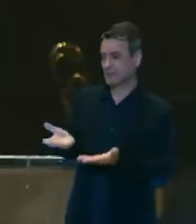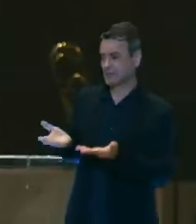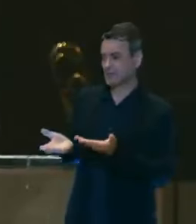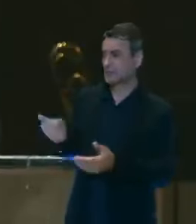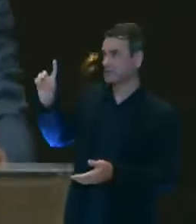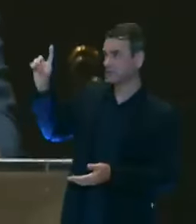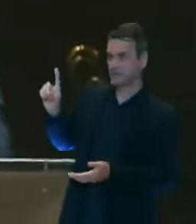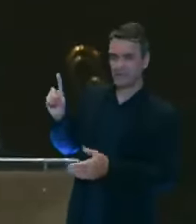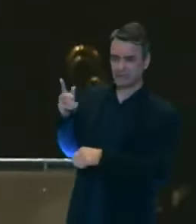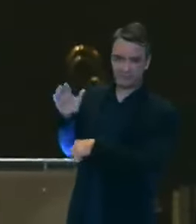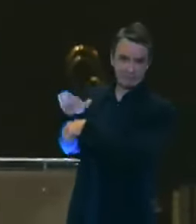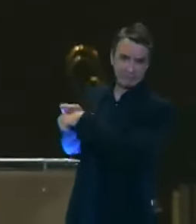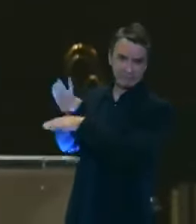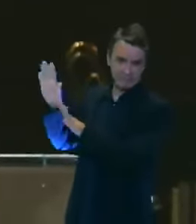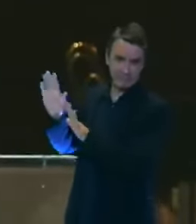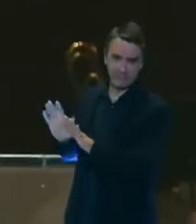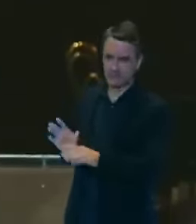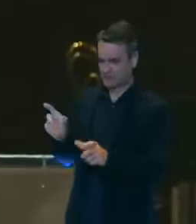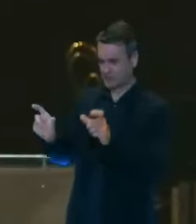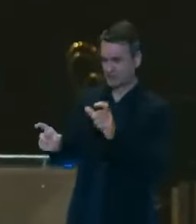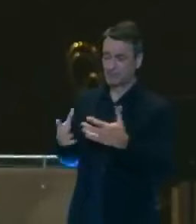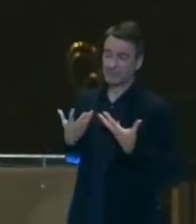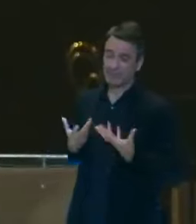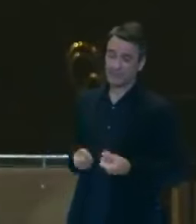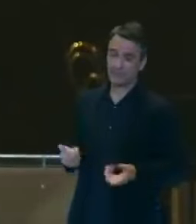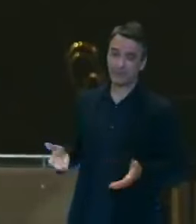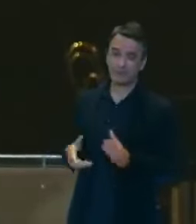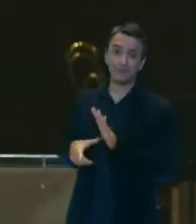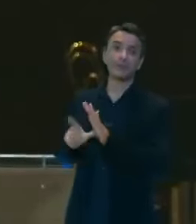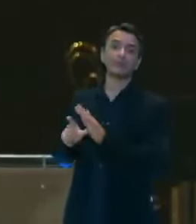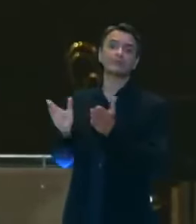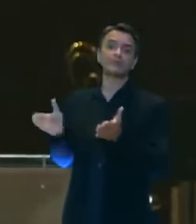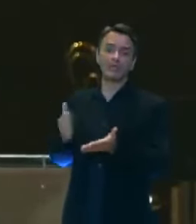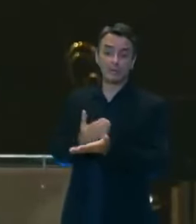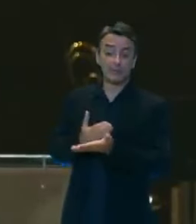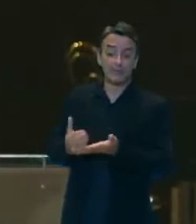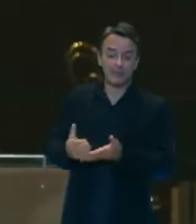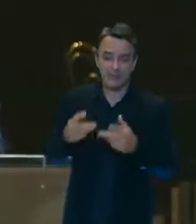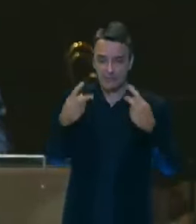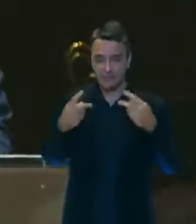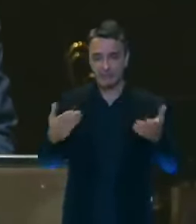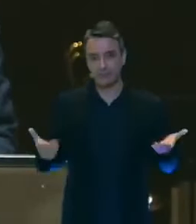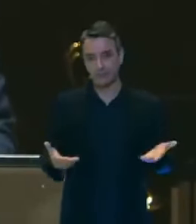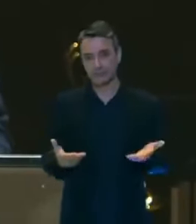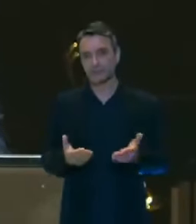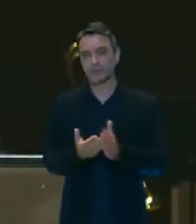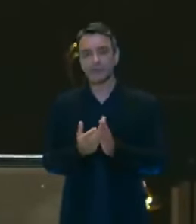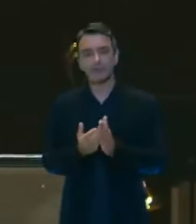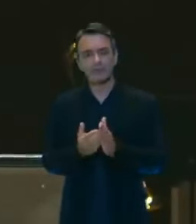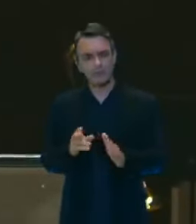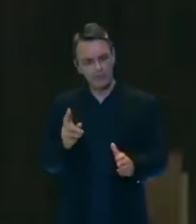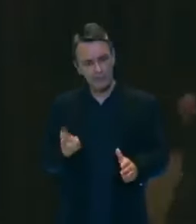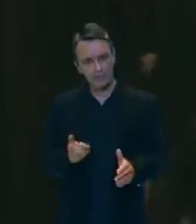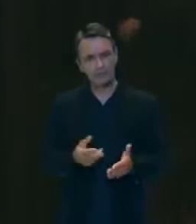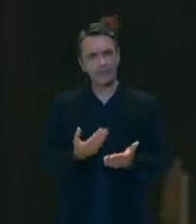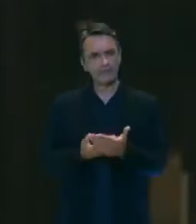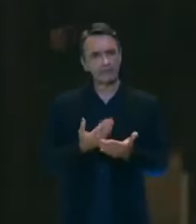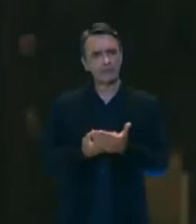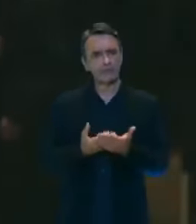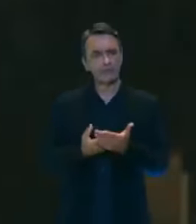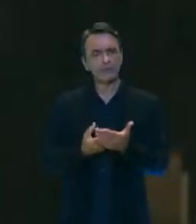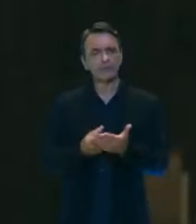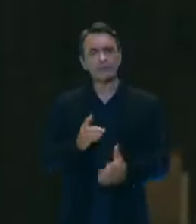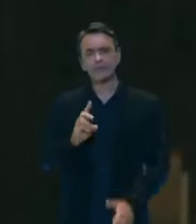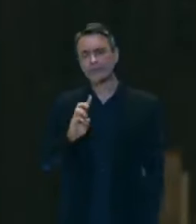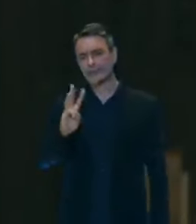essa mensagem e quero continuá-la hoje aqui. Vamos estudar Isaías 40.